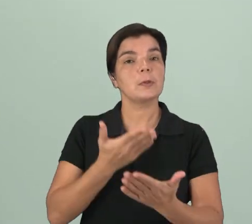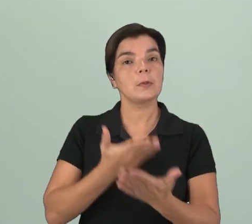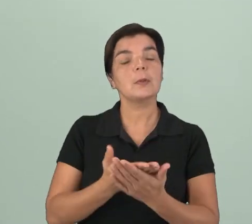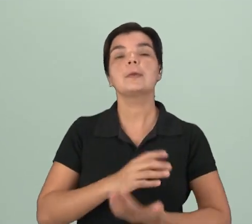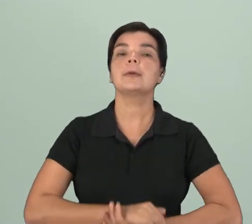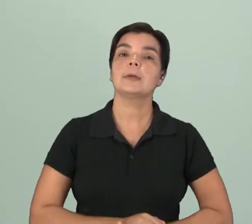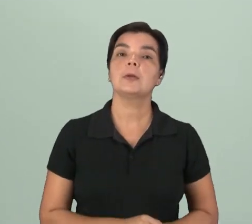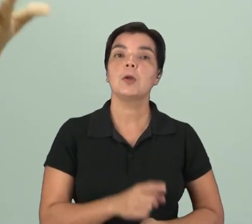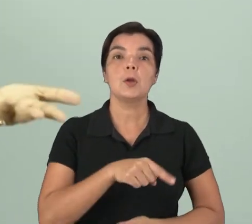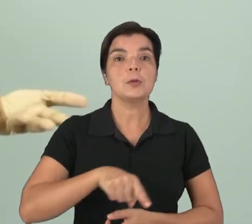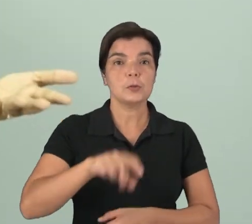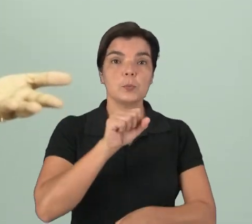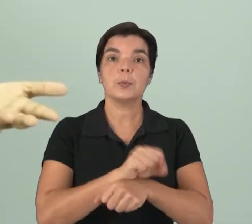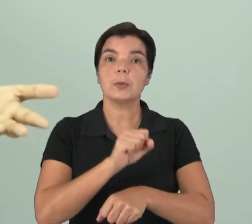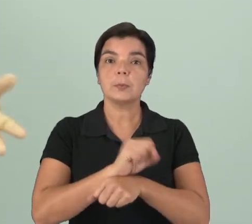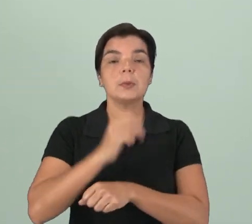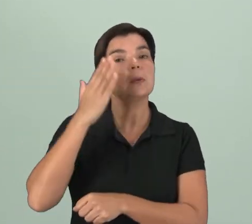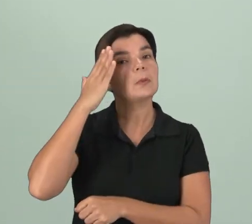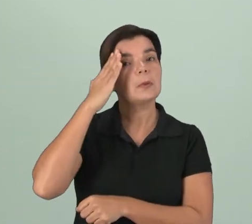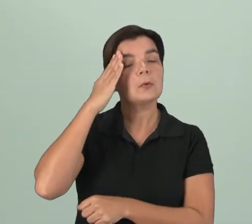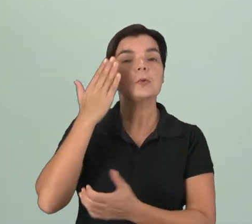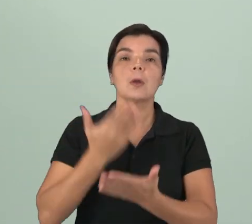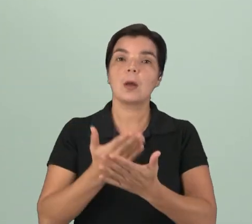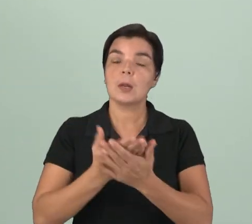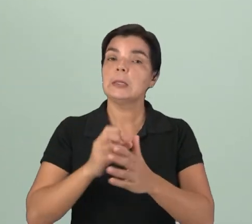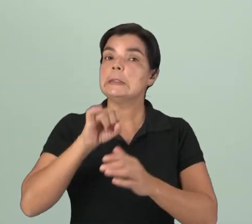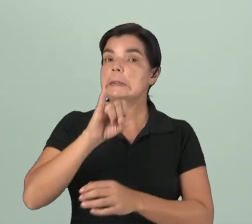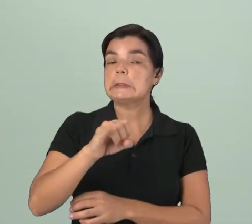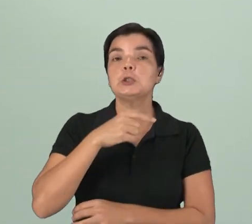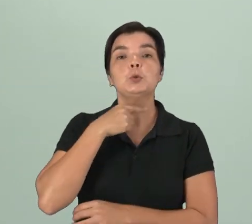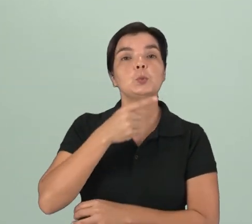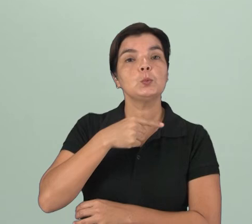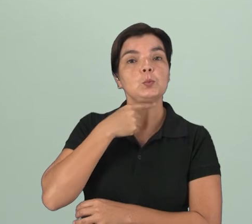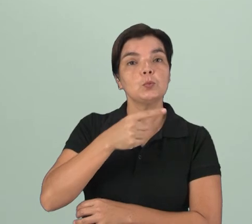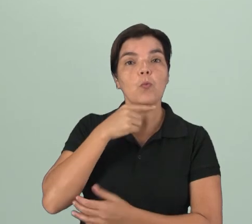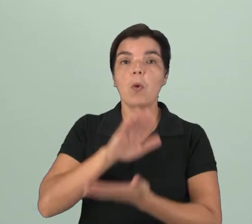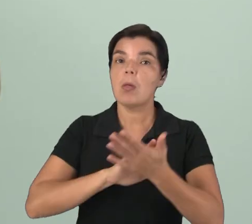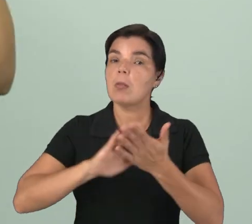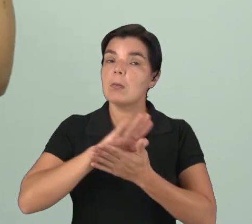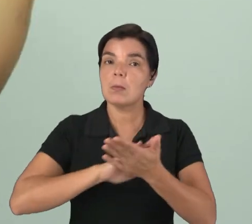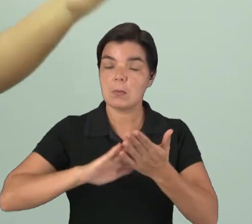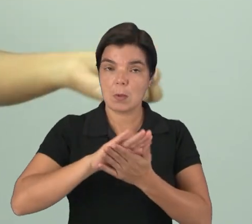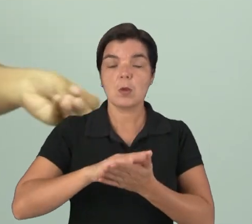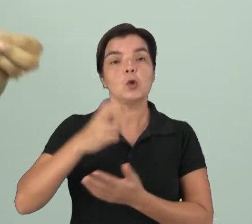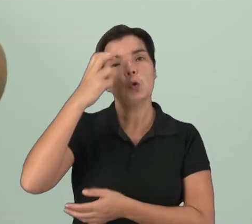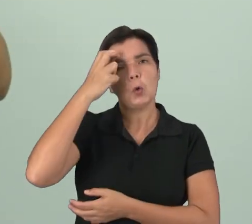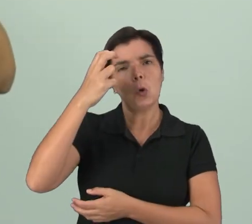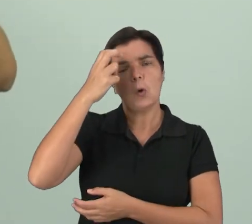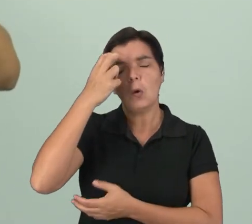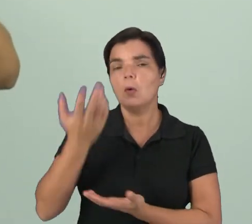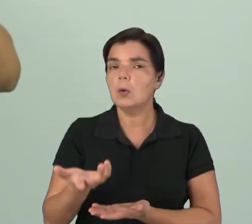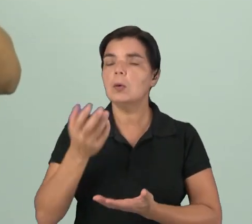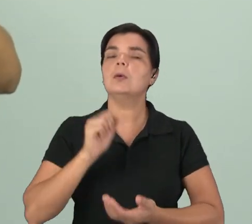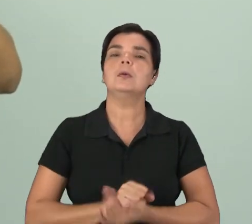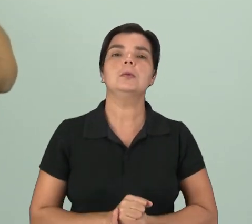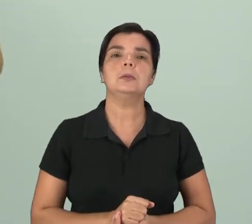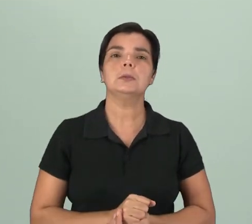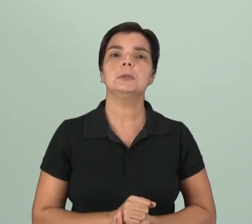de hoje, eu espero que vocês tenham entendido. Caso vocês não tenham entendido sobre as inteligências, sobre